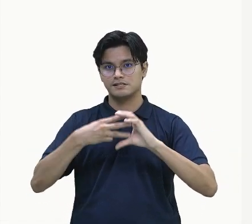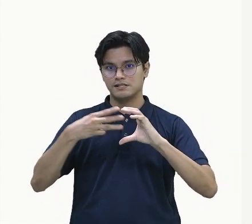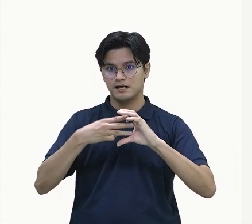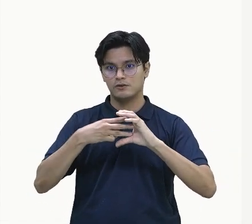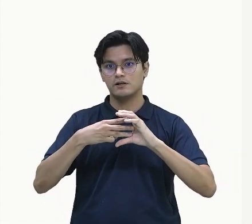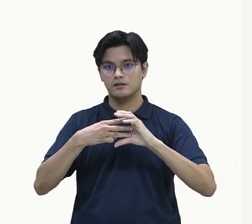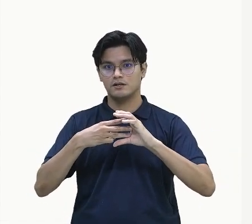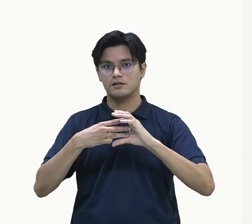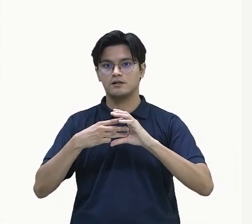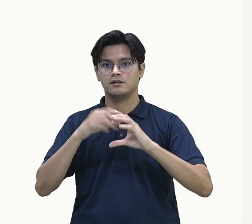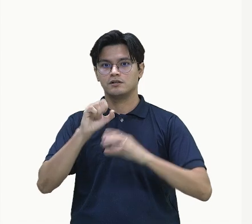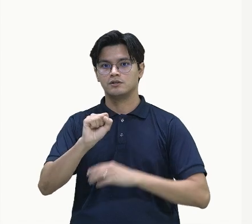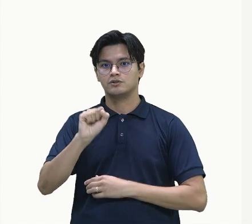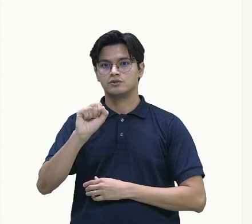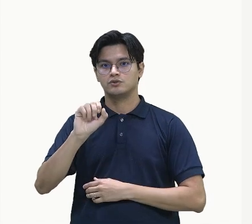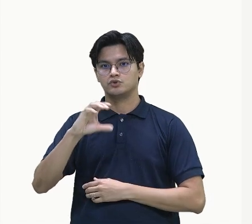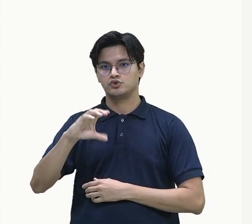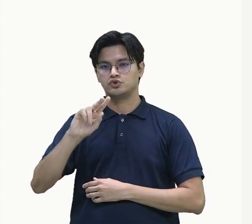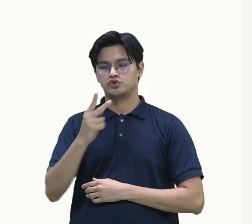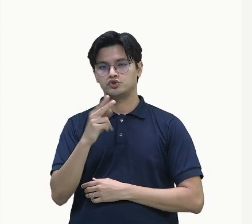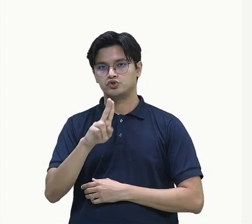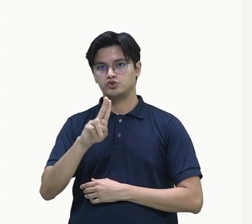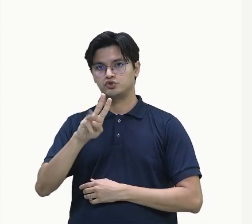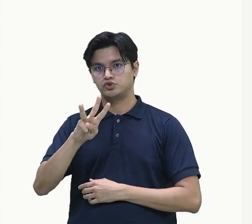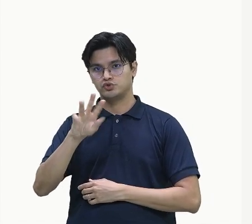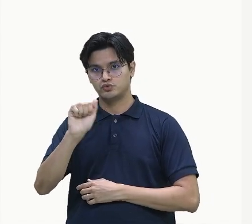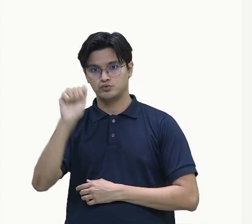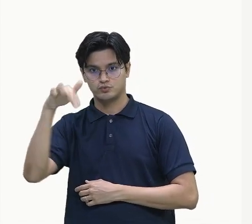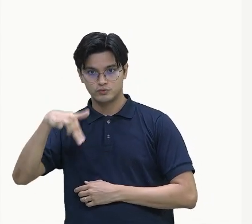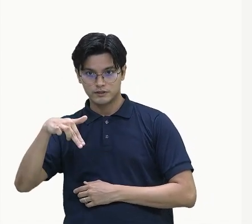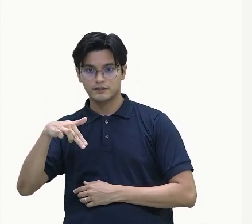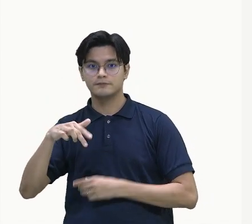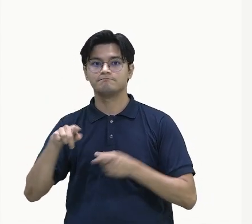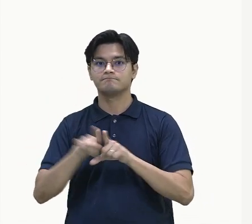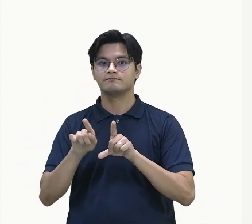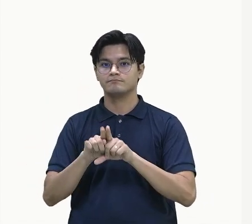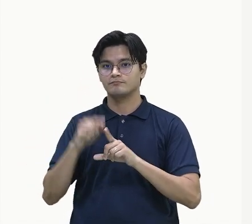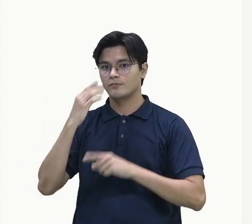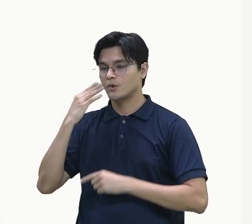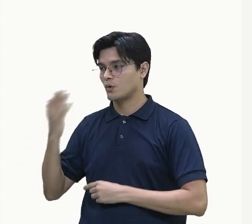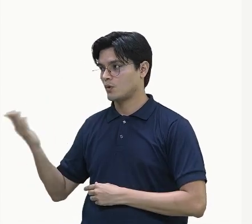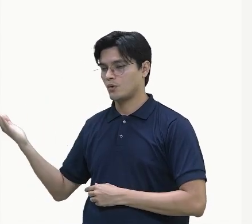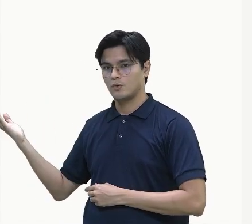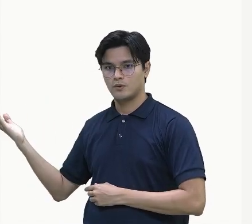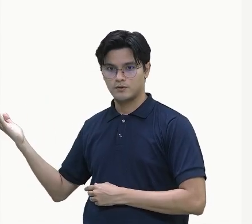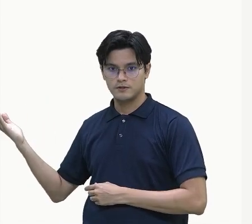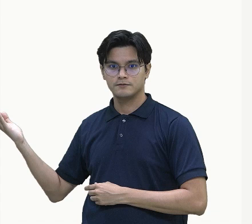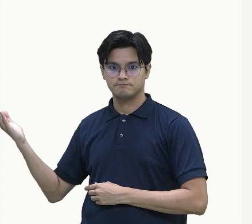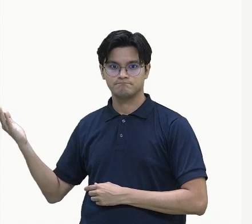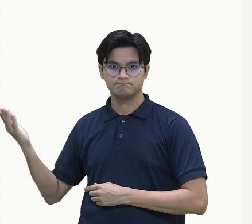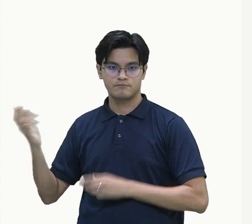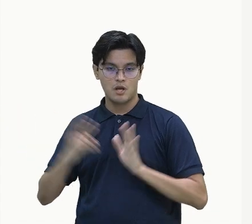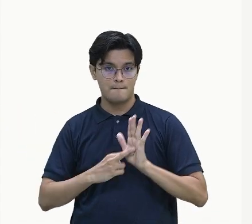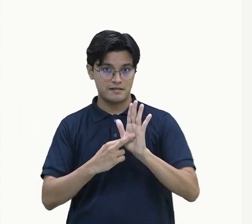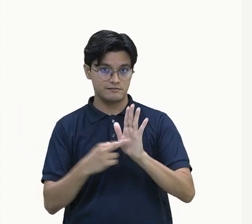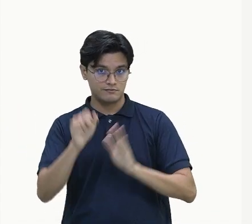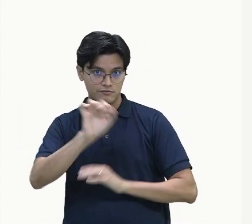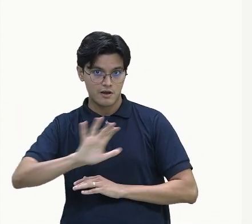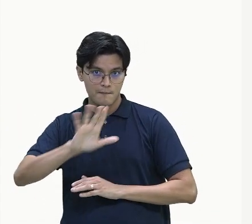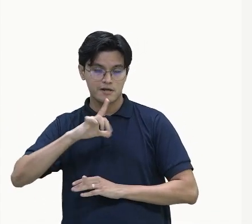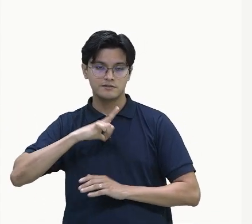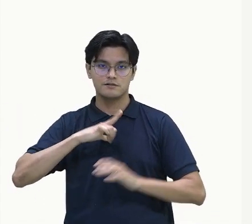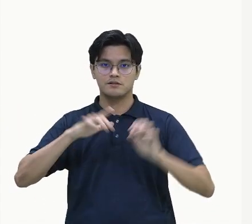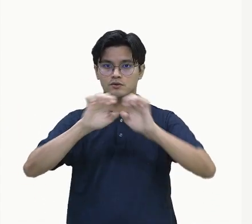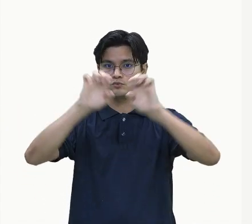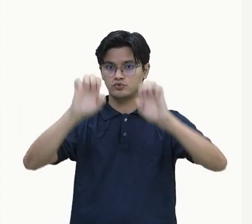ou SNS. Né? Os oligodendrócitos eles estão aqui representados por essa estrutura aqui,